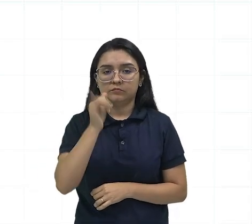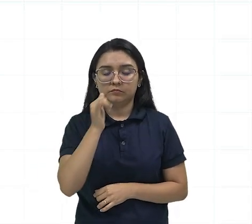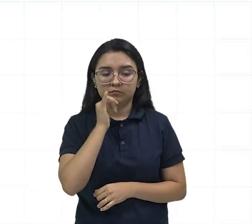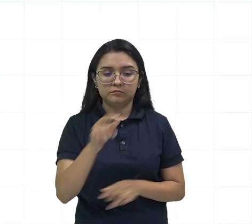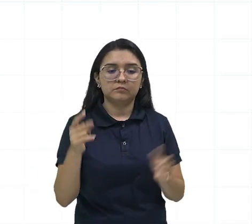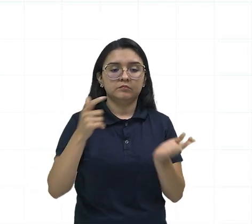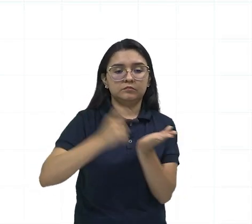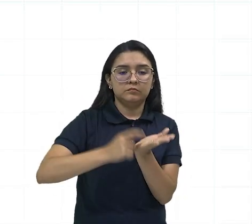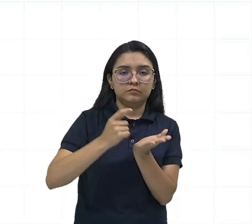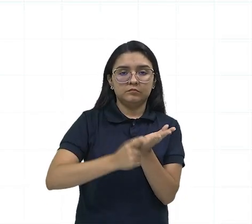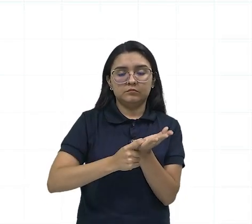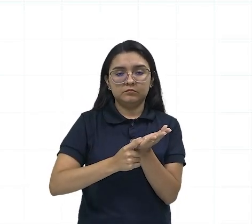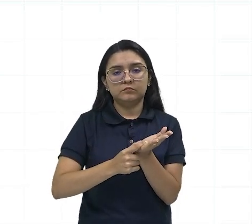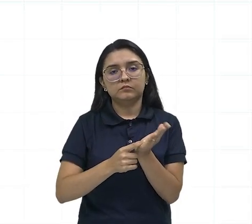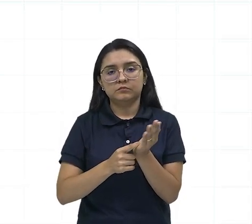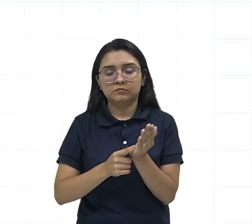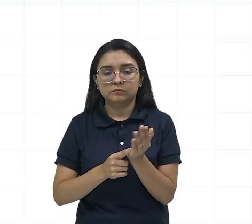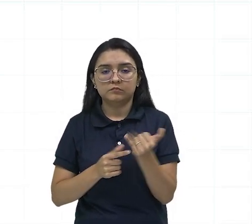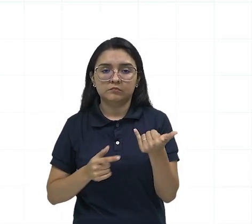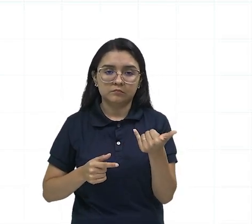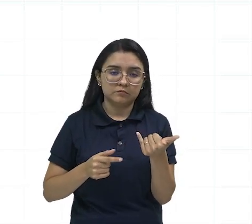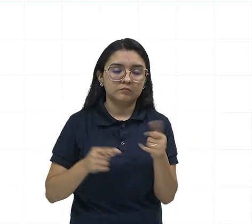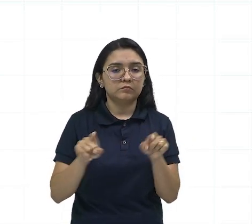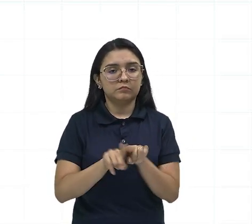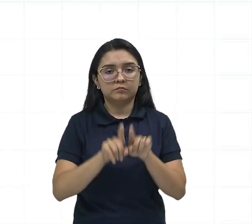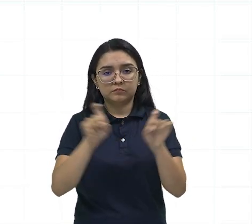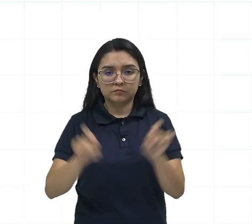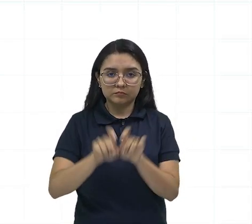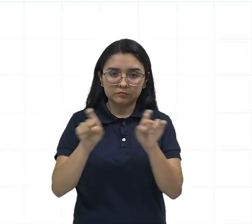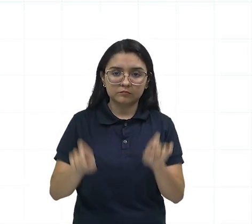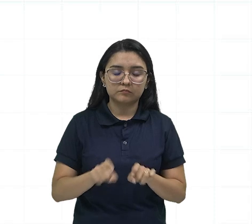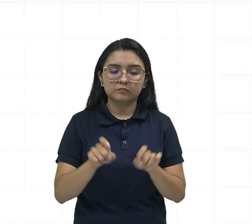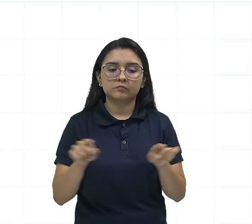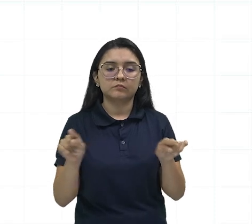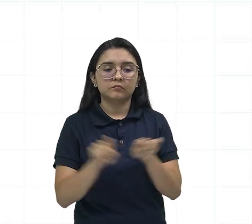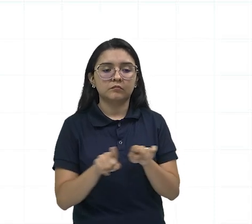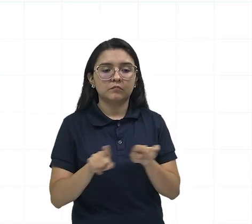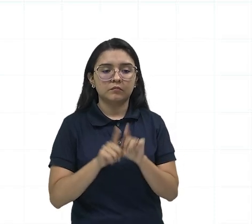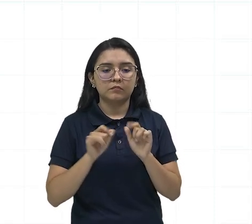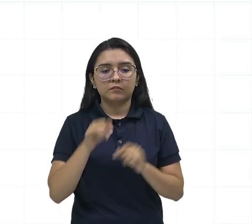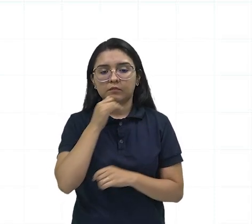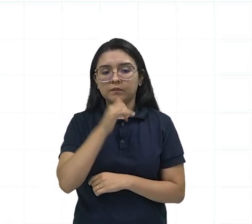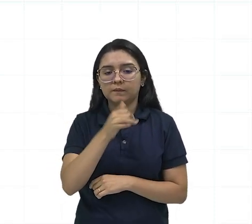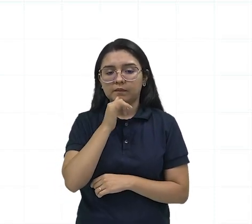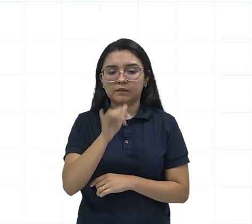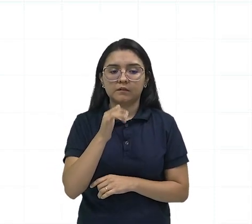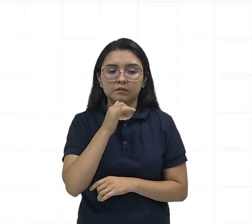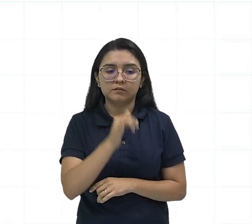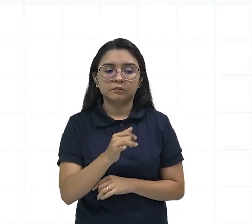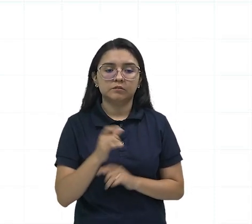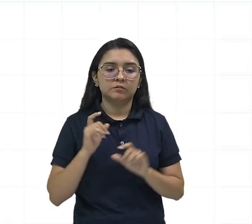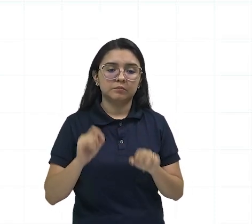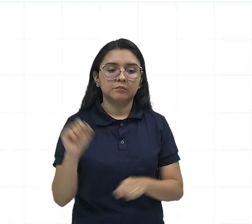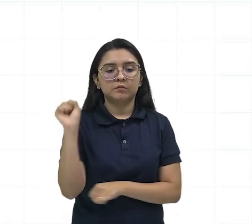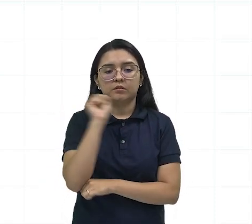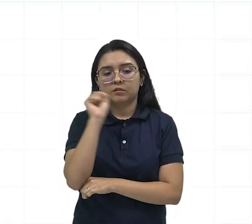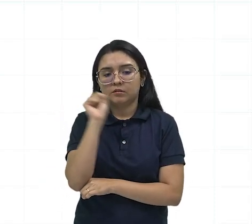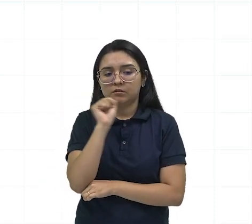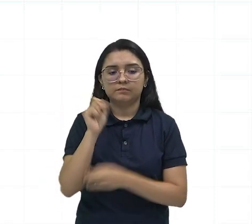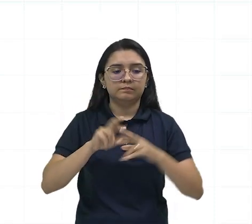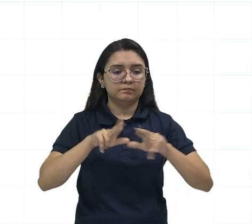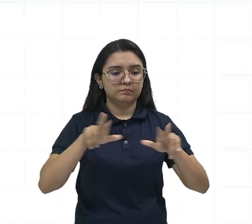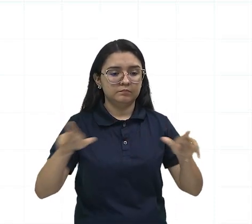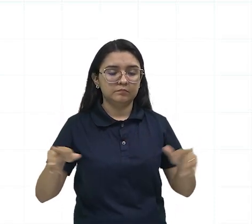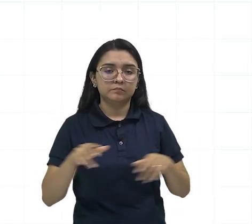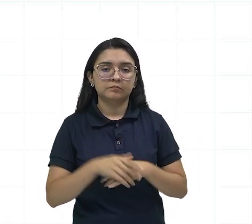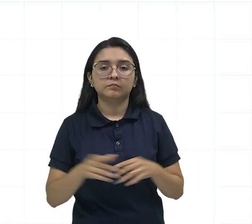comuns, baterias de celular ou de computador, células de energia para carros elétricos e etc.